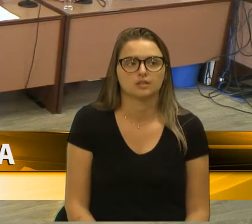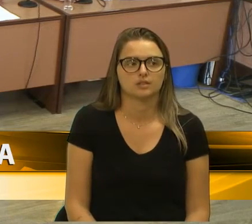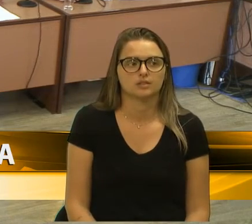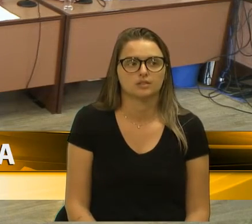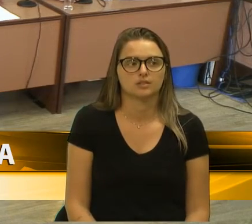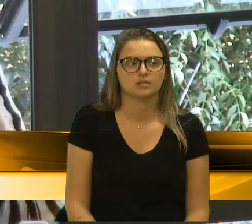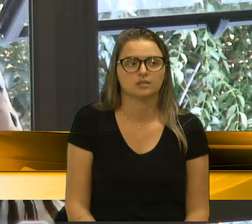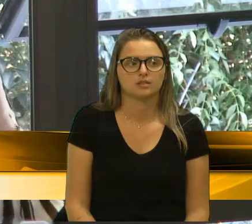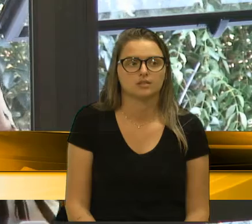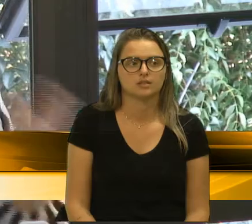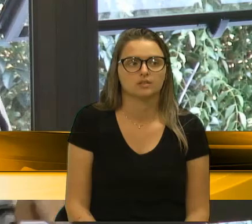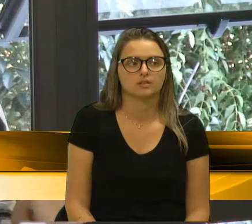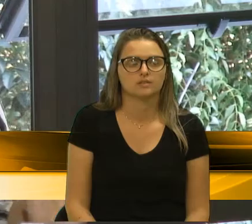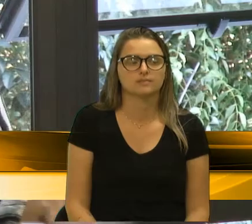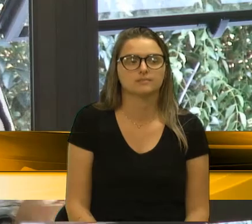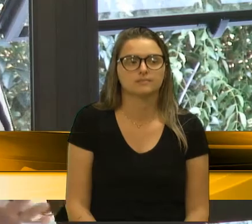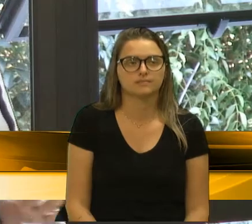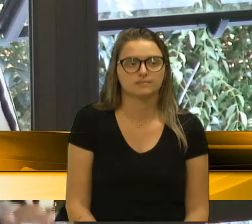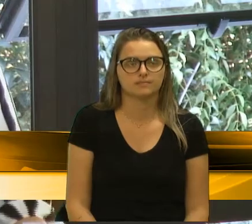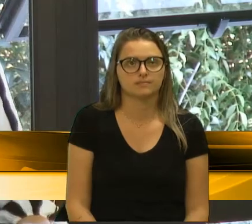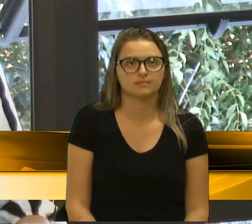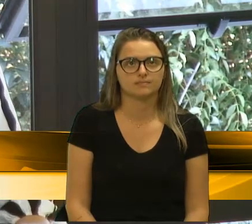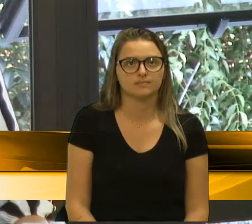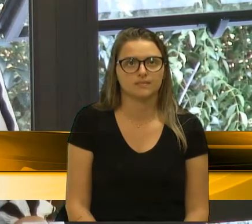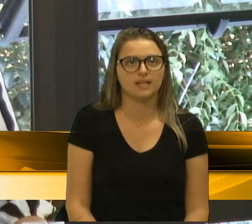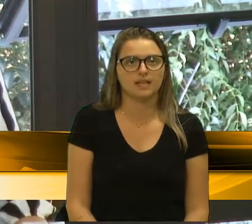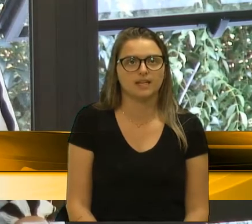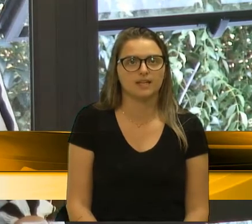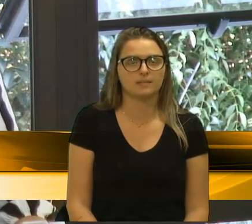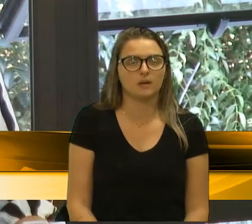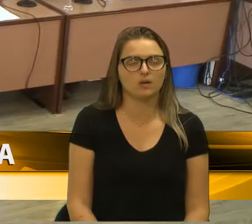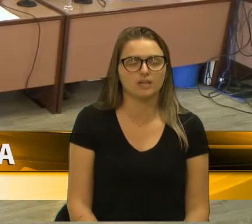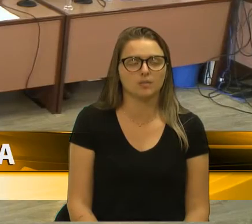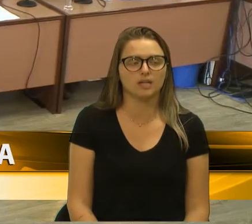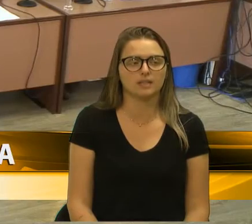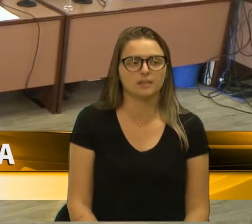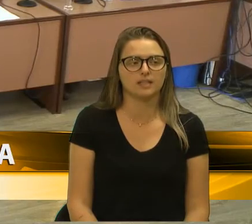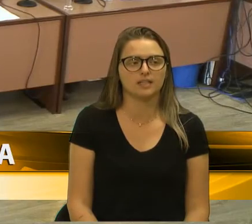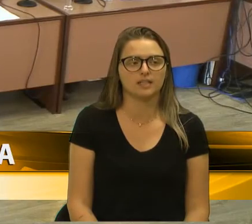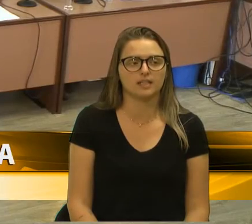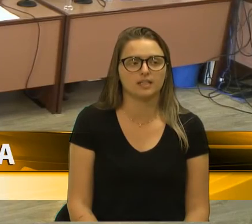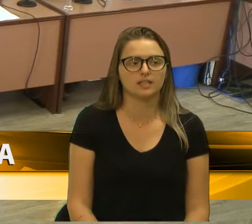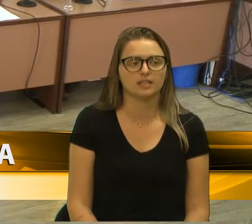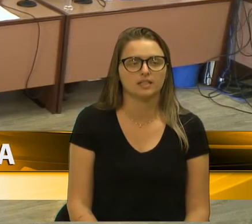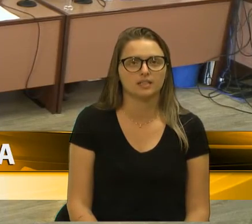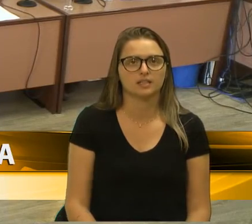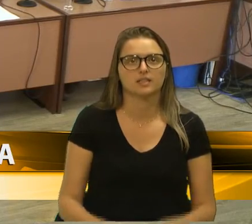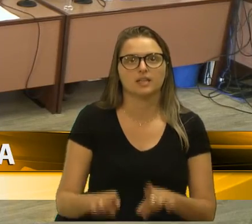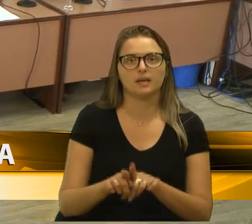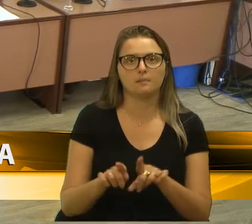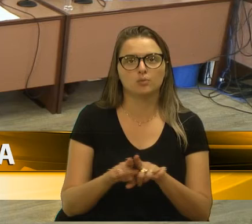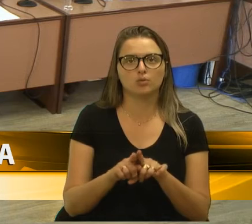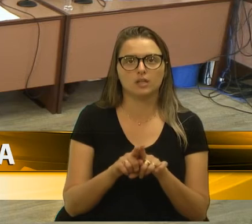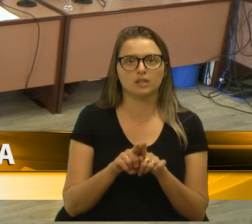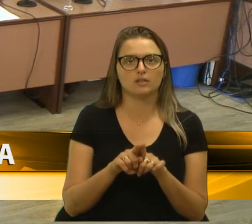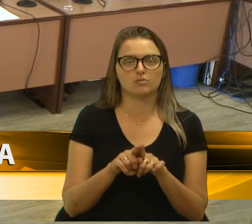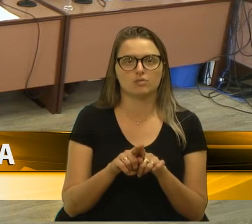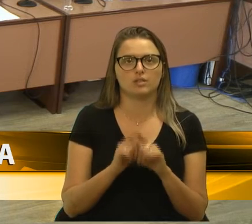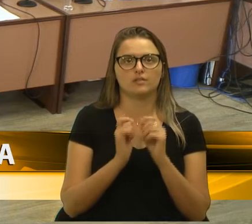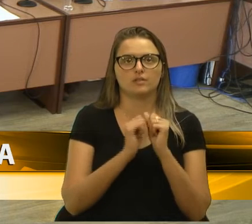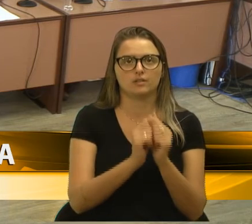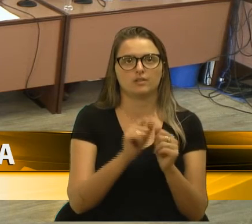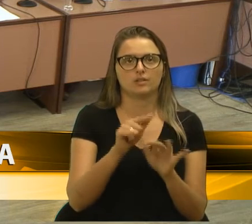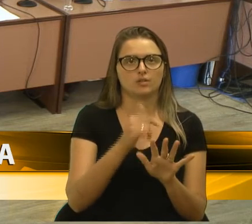a informação é o melhor antídoto, né? Uma das coisas que a gente solicitou à prefeitura é que o